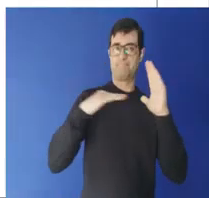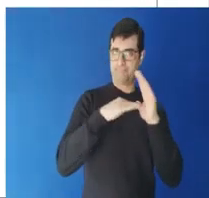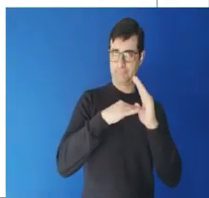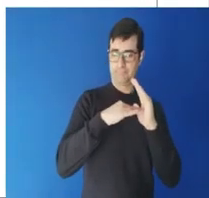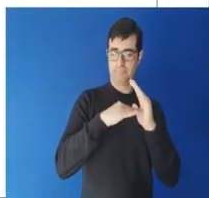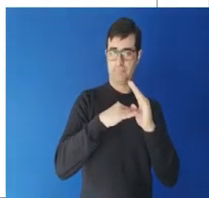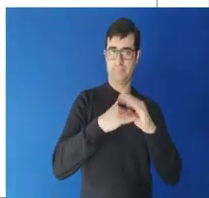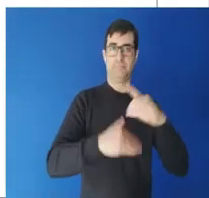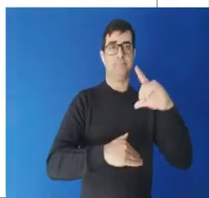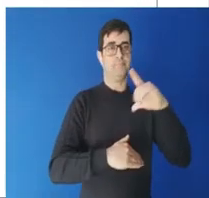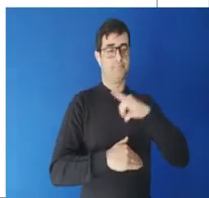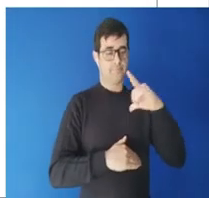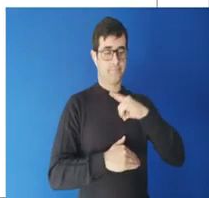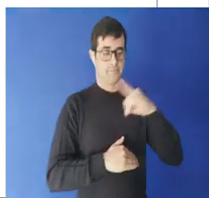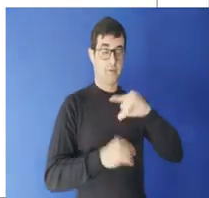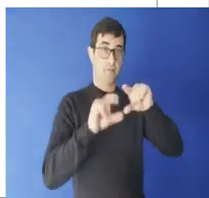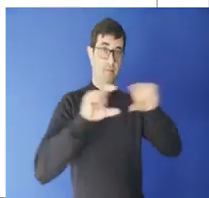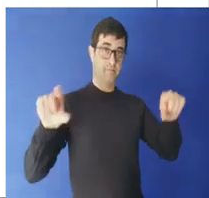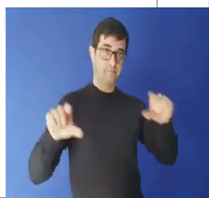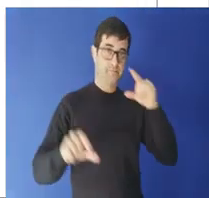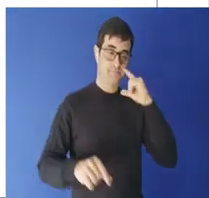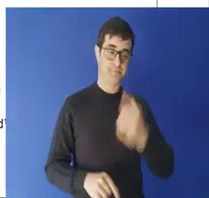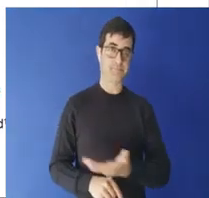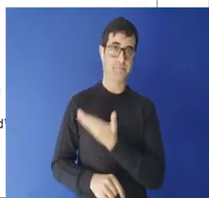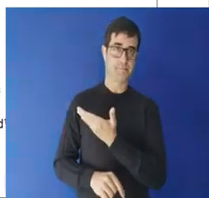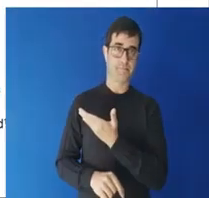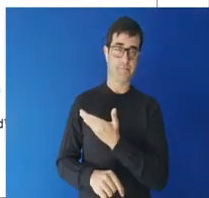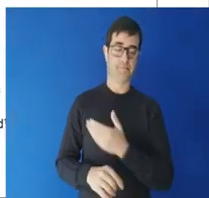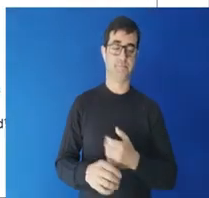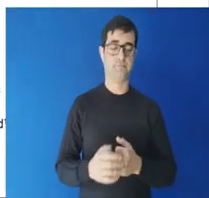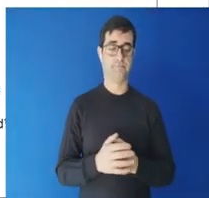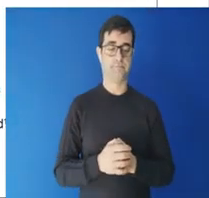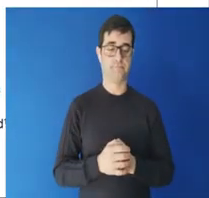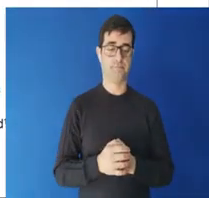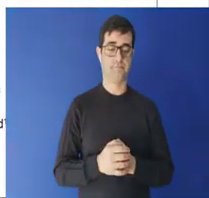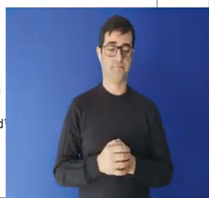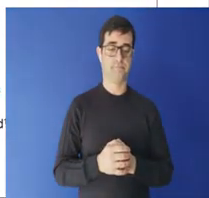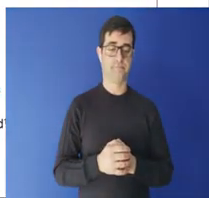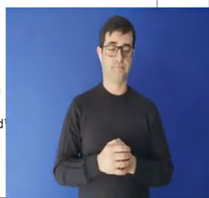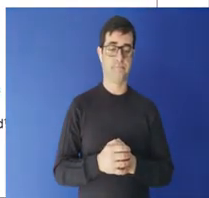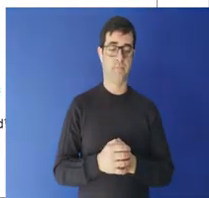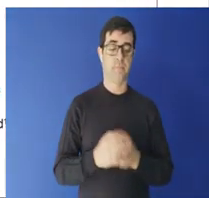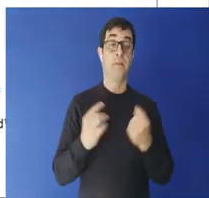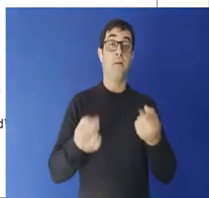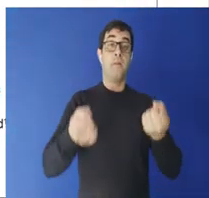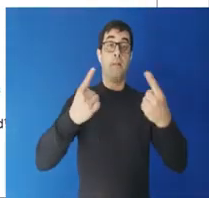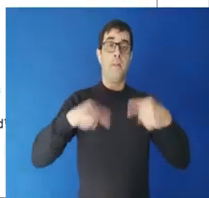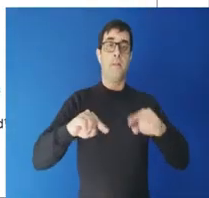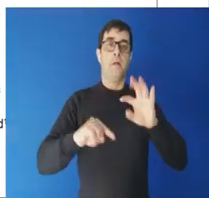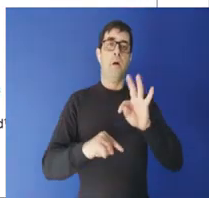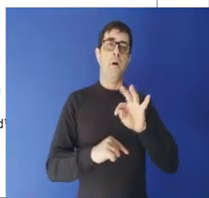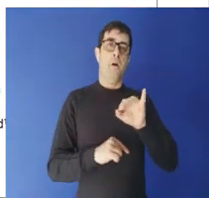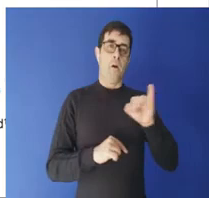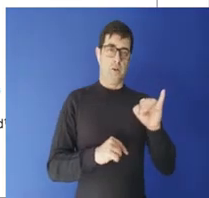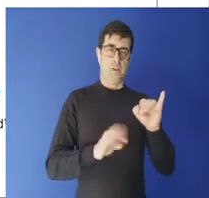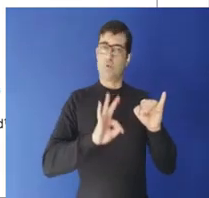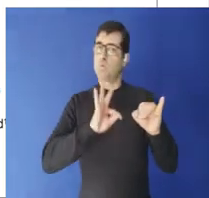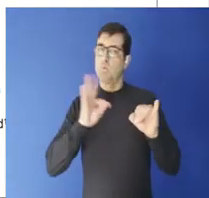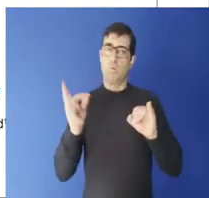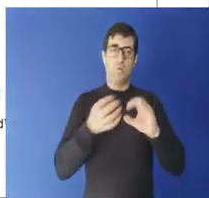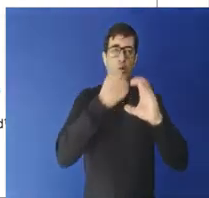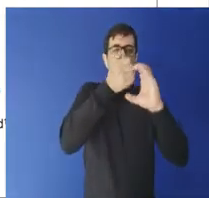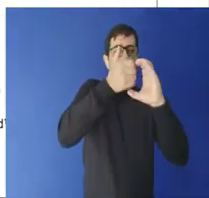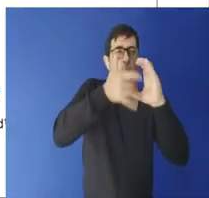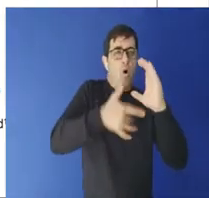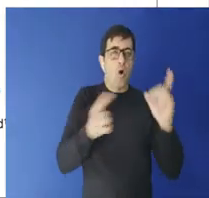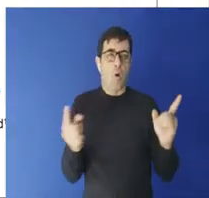valência. E ele vai existir nessa forma. O outro aqui é o tálio. O tálio ele tem toda a